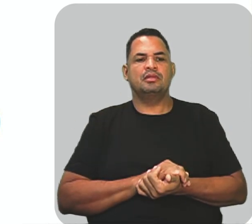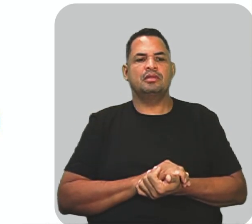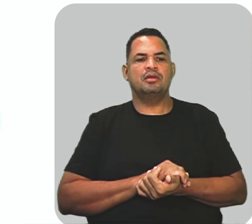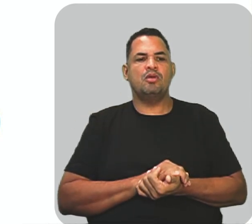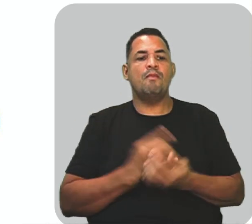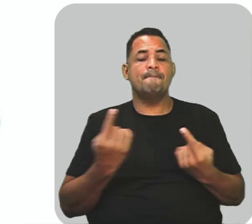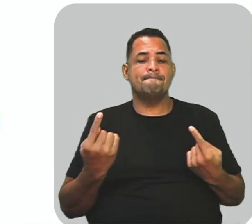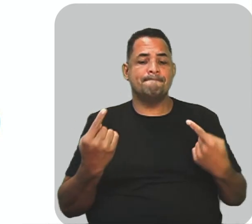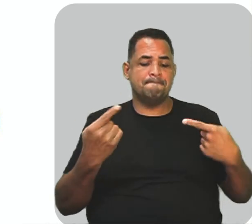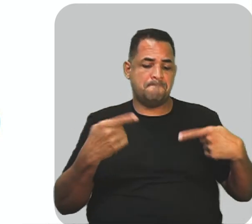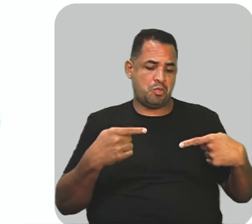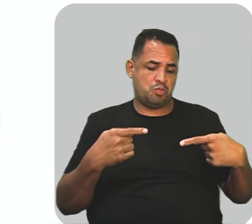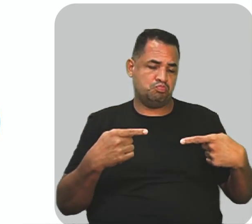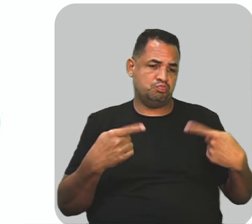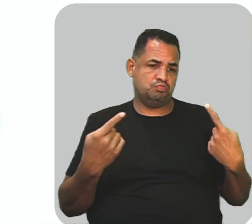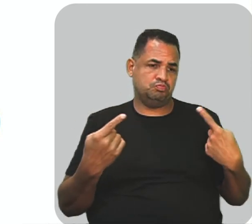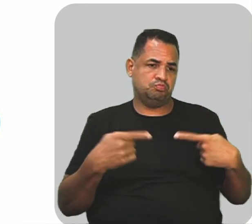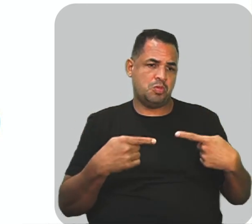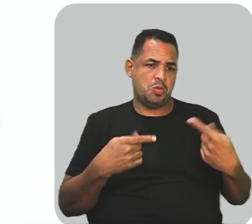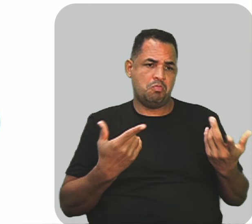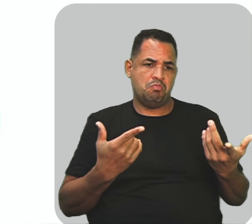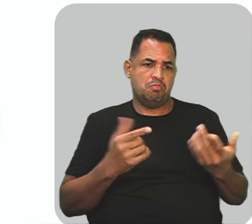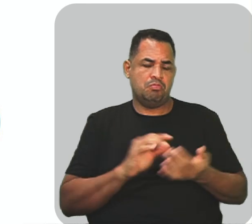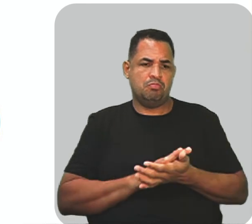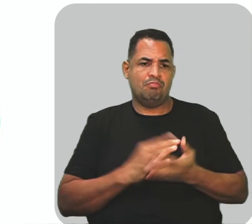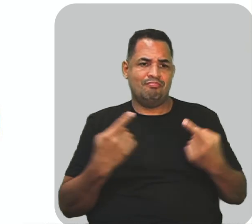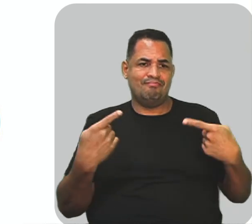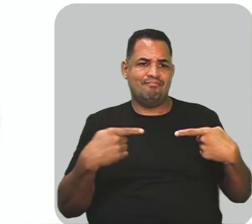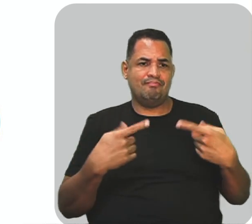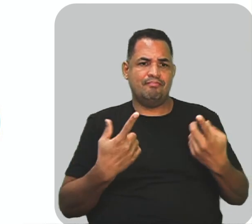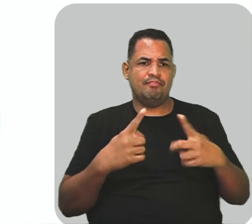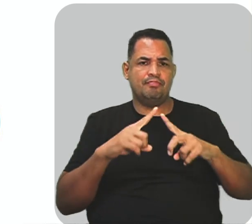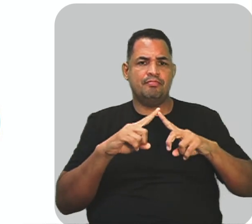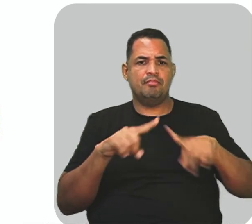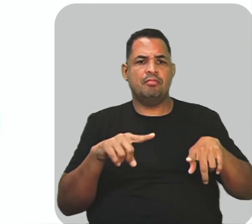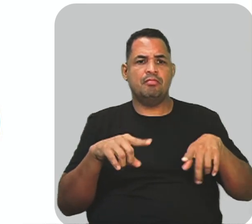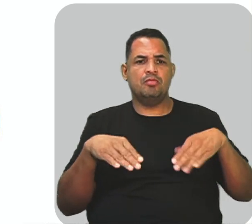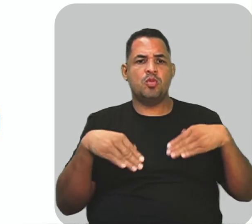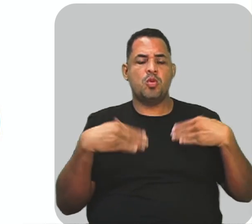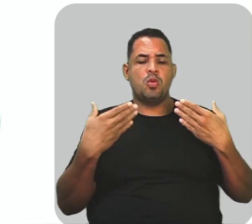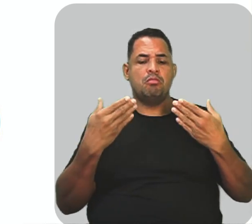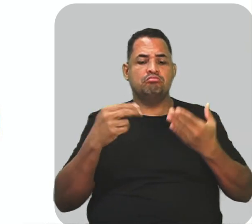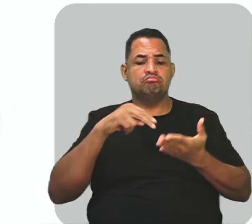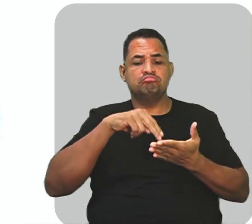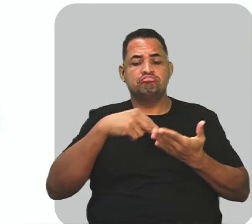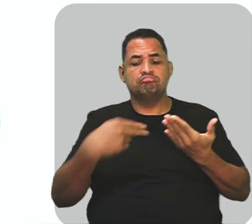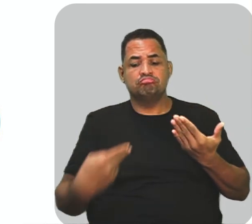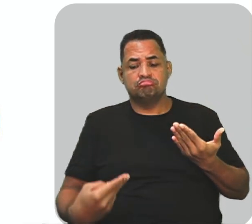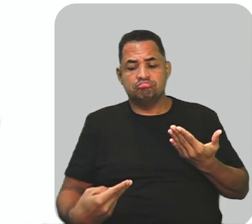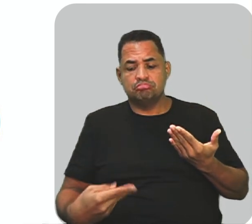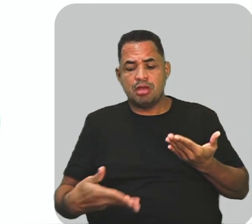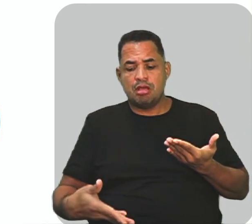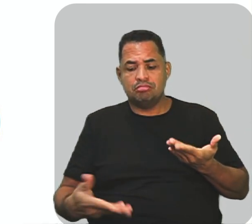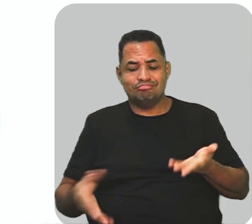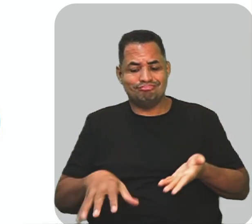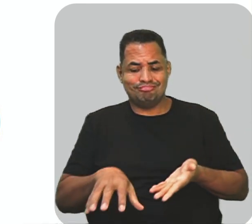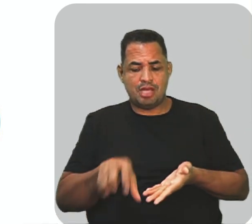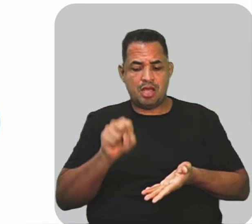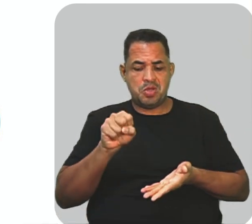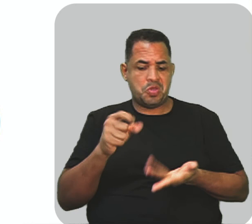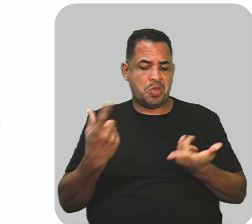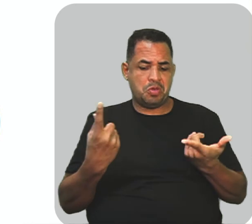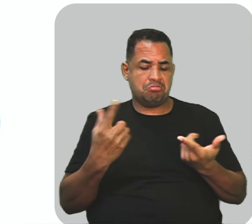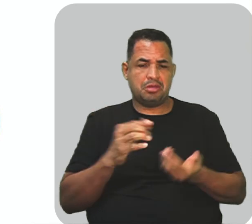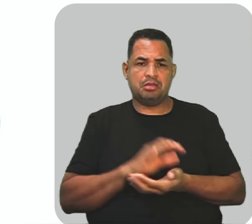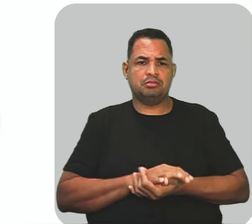uma oposição. Mas quando embaixo se pede ajuda, ninguém vem contribuir,